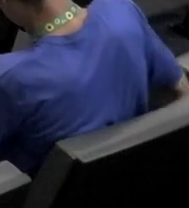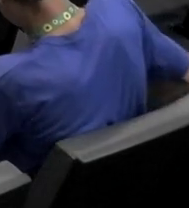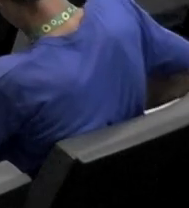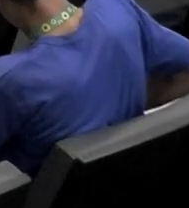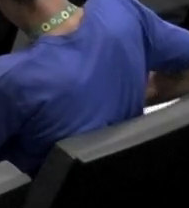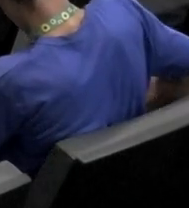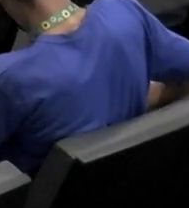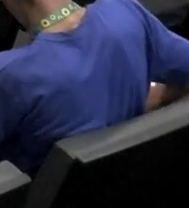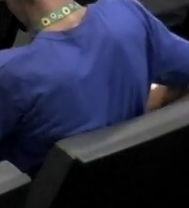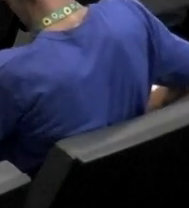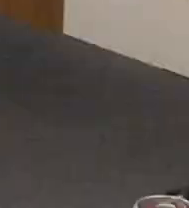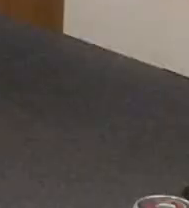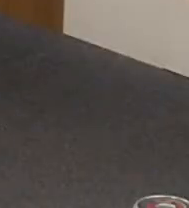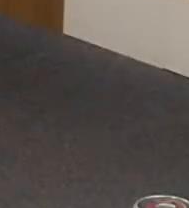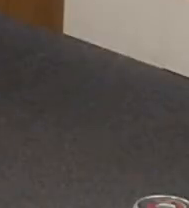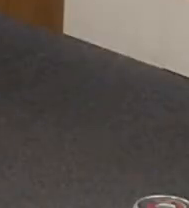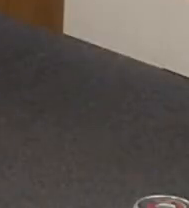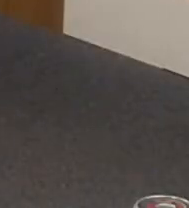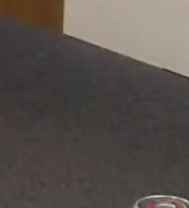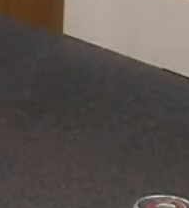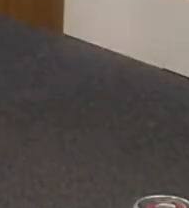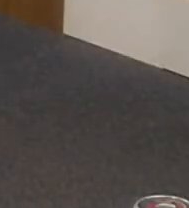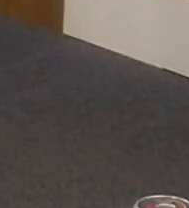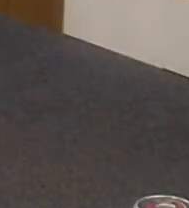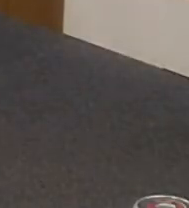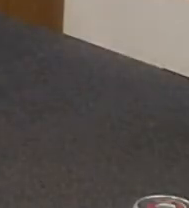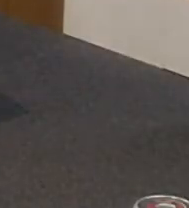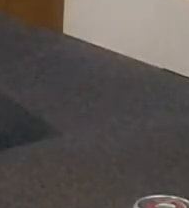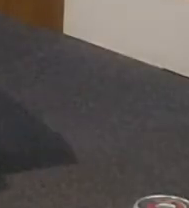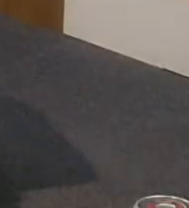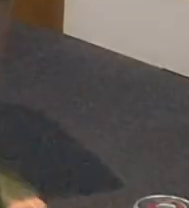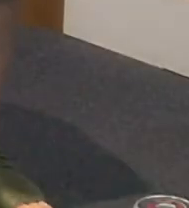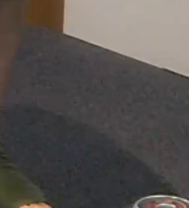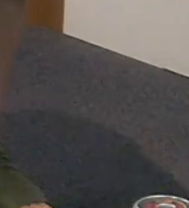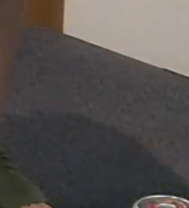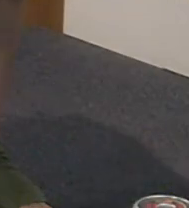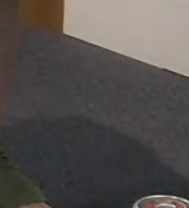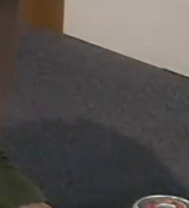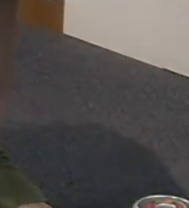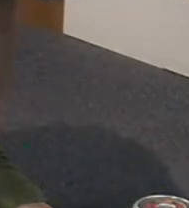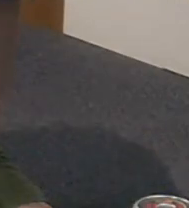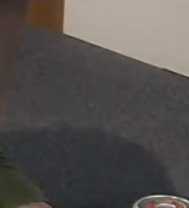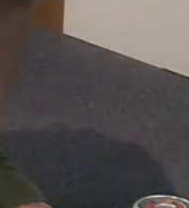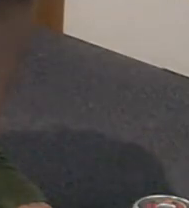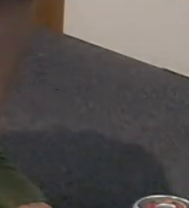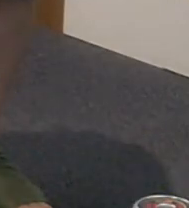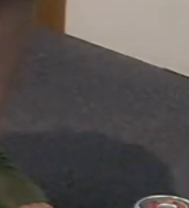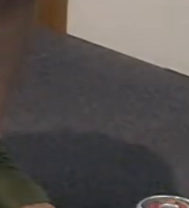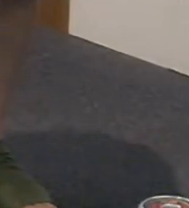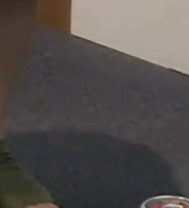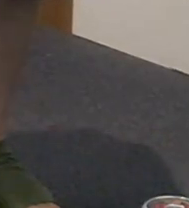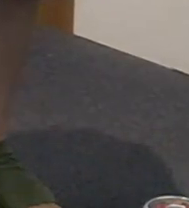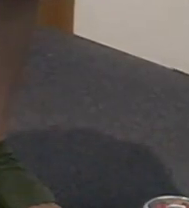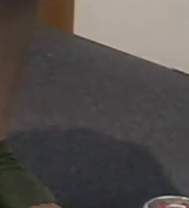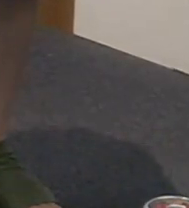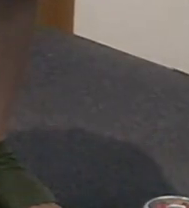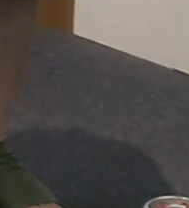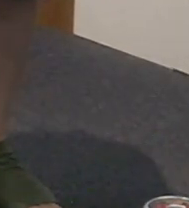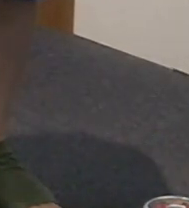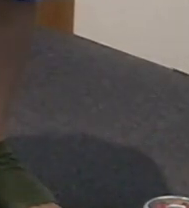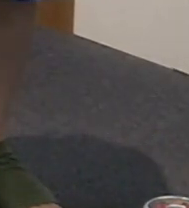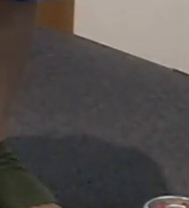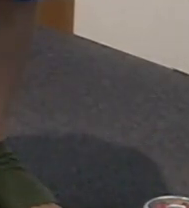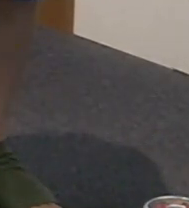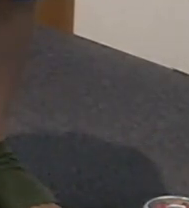encaminhamento formal através da OAB para a NS dessa proposta porque eu acho que sendo formal a Dra